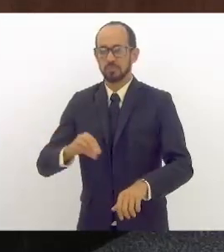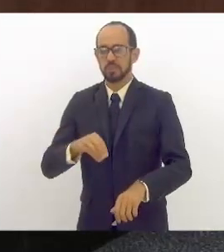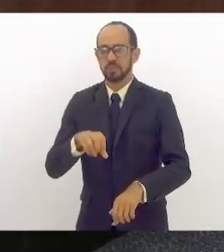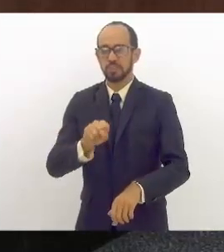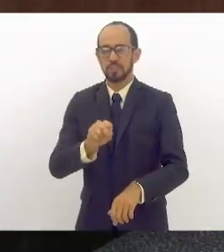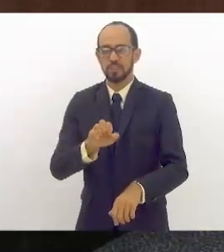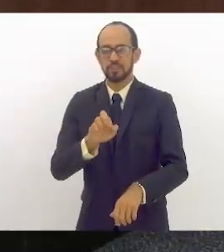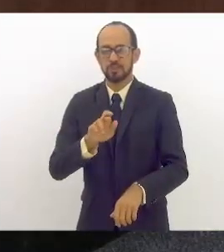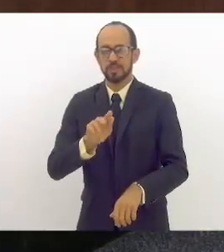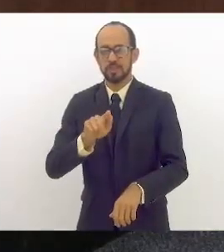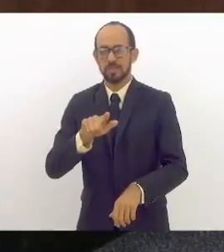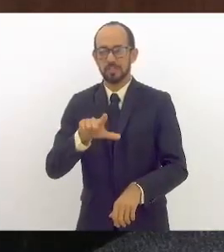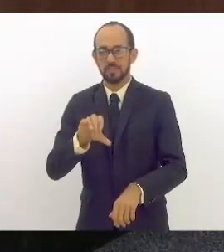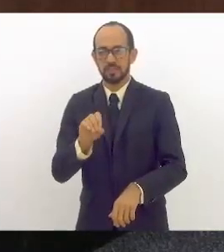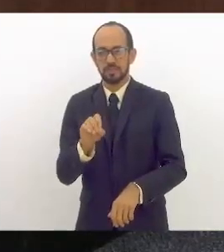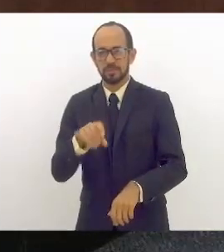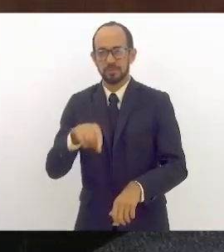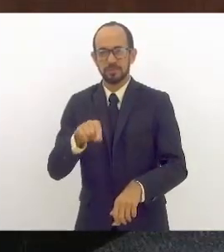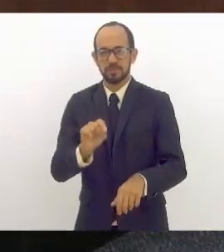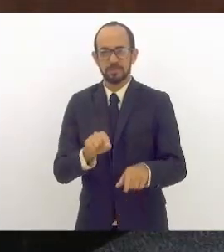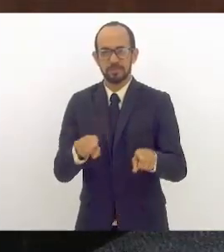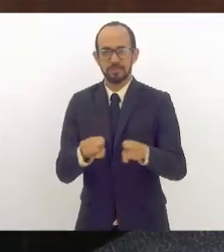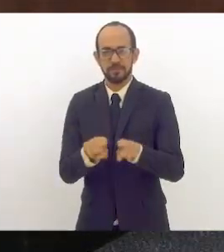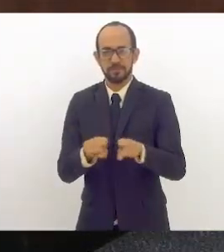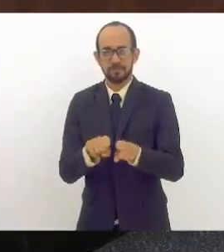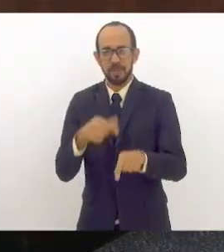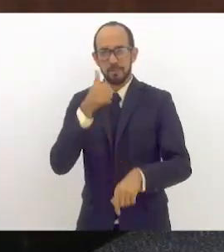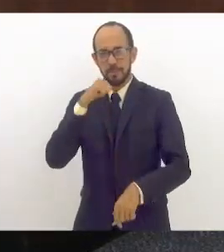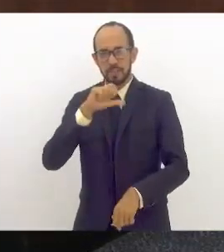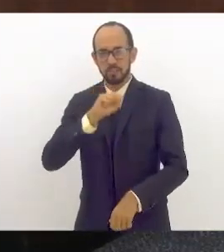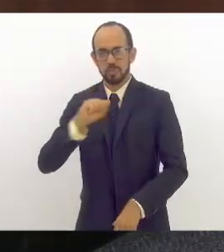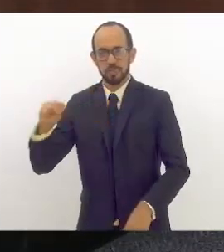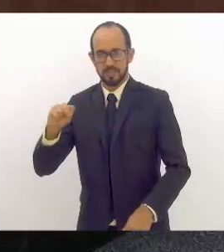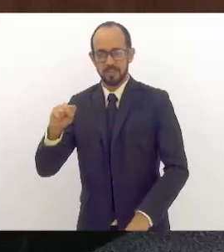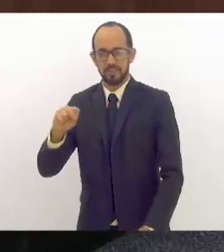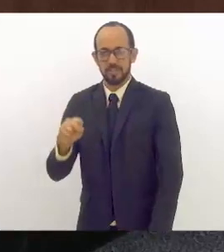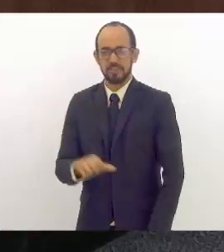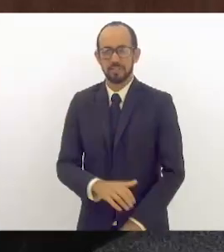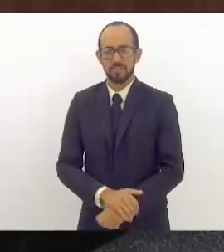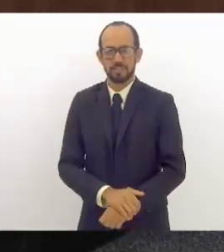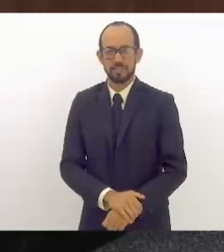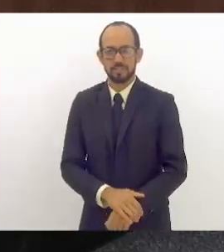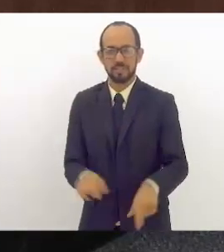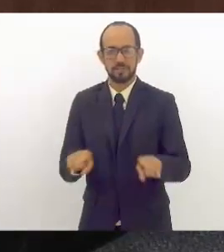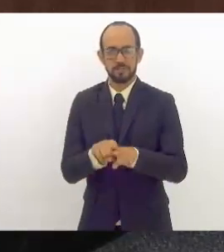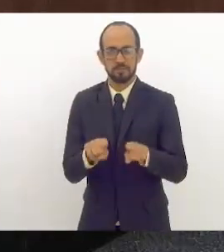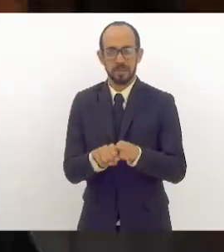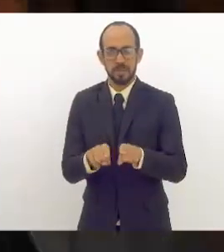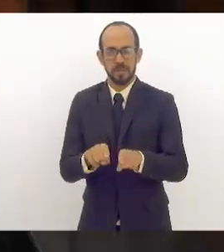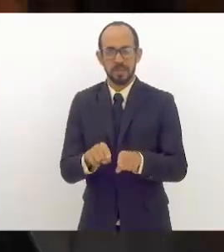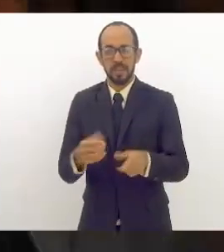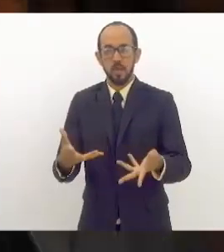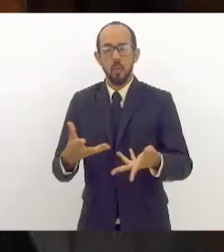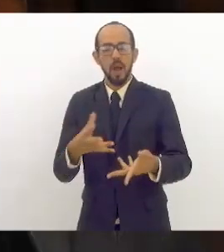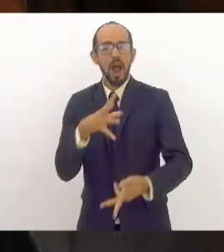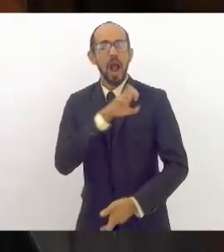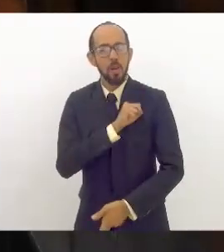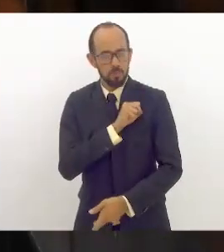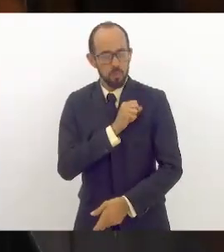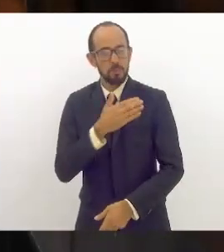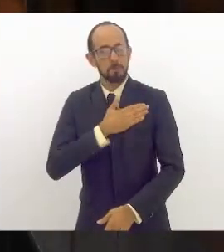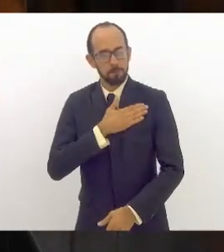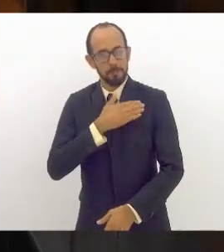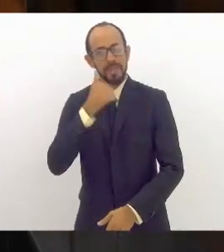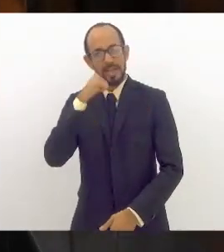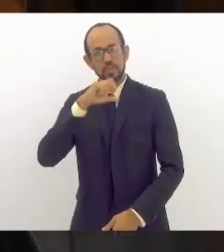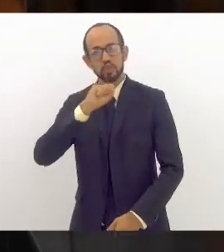Carmem do meu sogro Maximino da minha sogra é Vanda Por incrível que pareça Eu amo a minha sogra é uma coisa